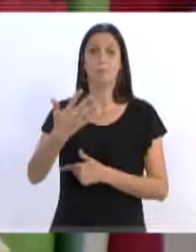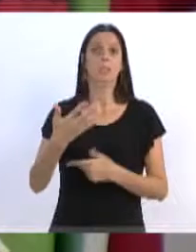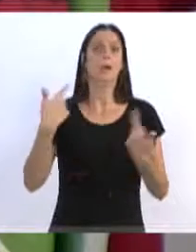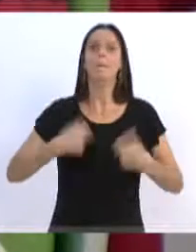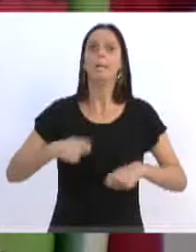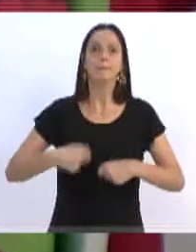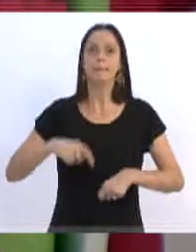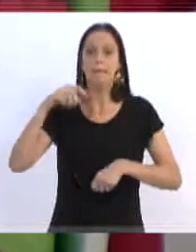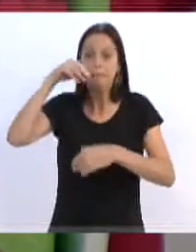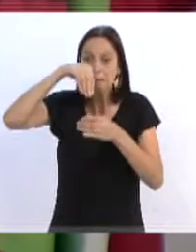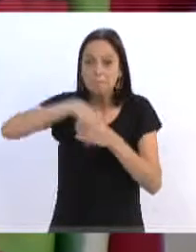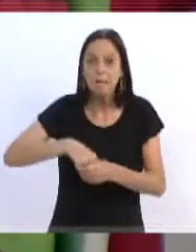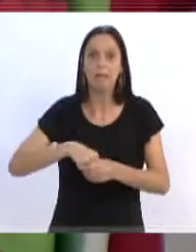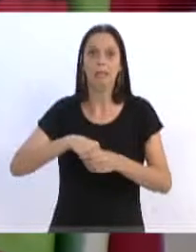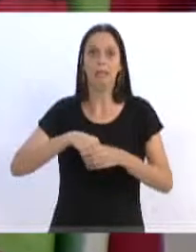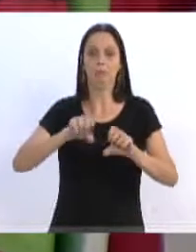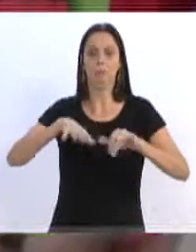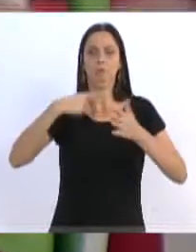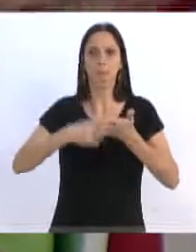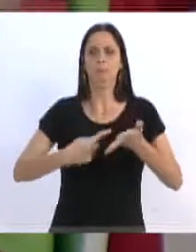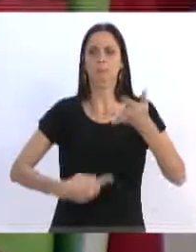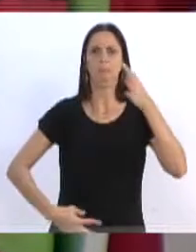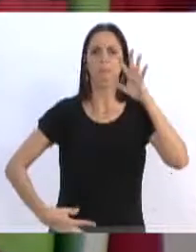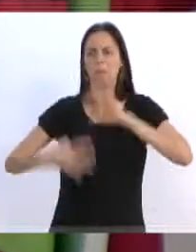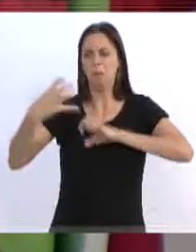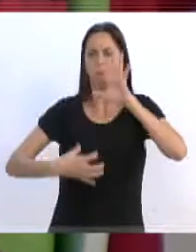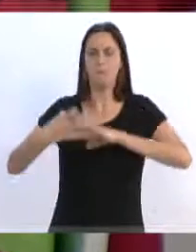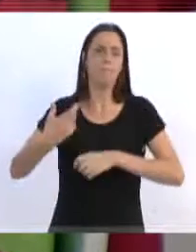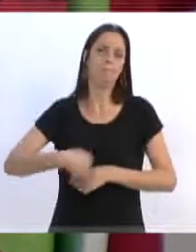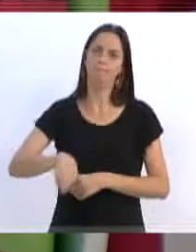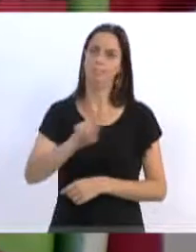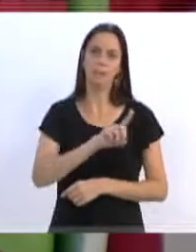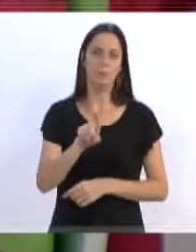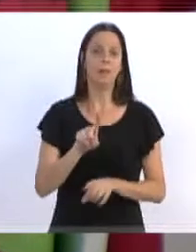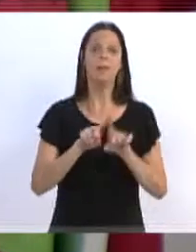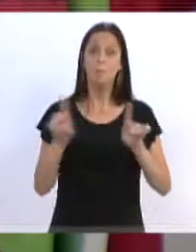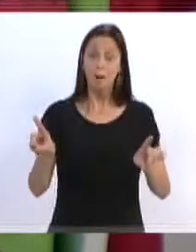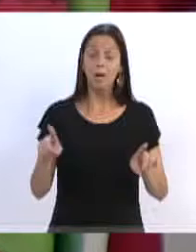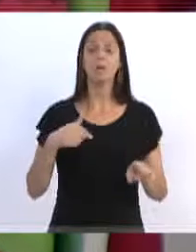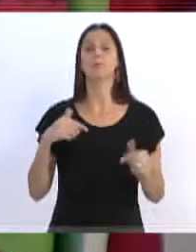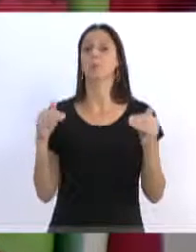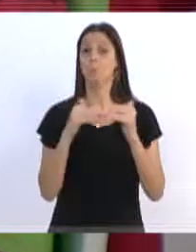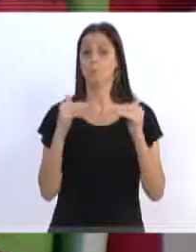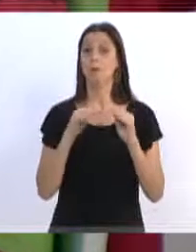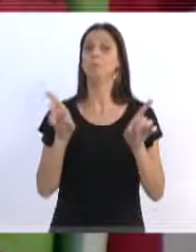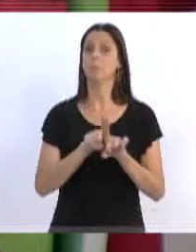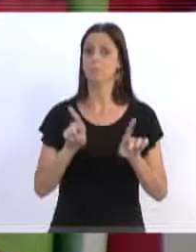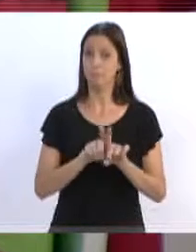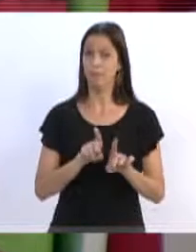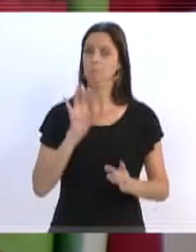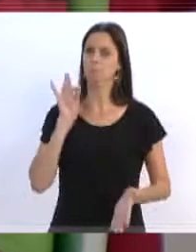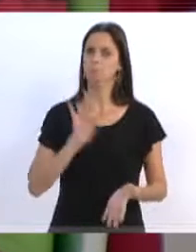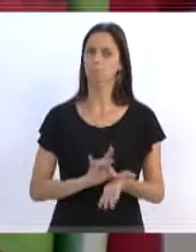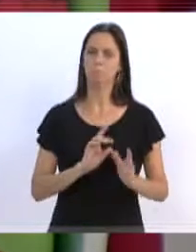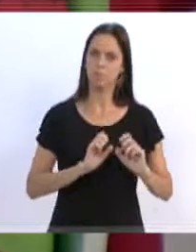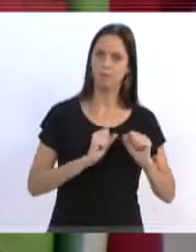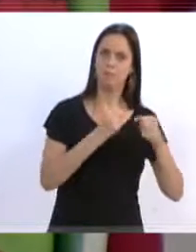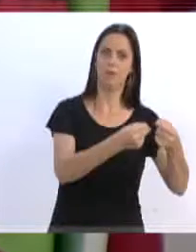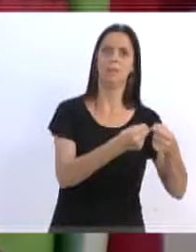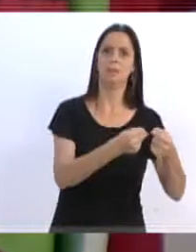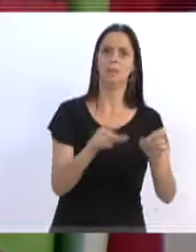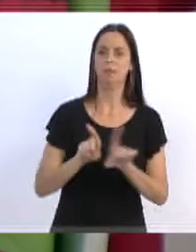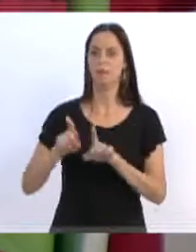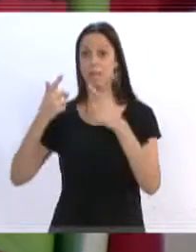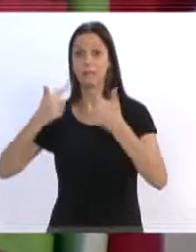aí nos digladiando mas também concordo com a legitimidade e vereador adriano da defesa com a legitimidade da